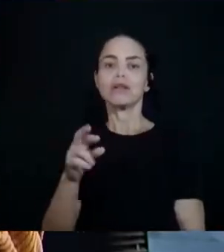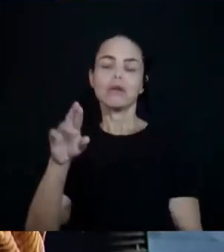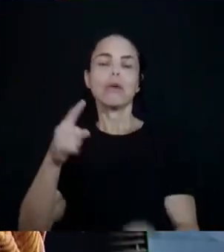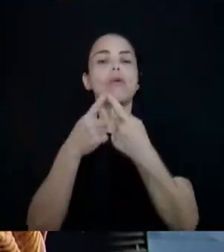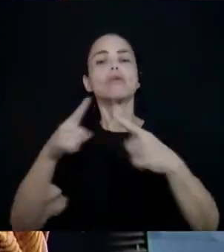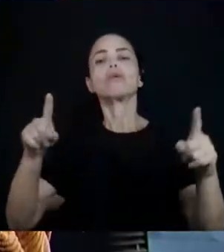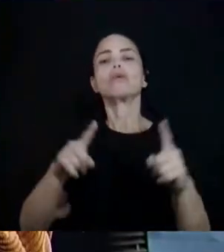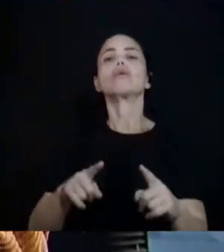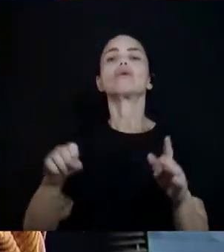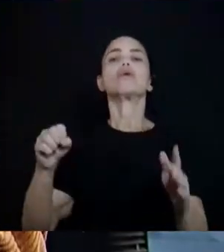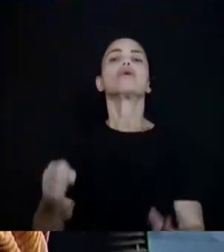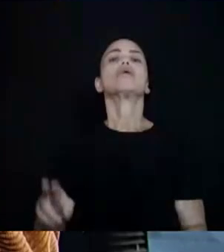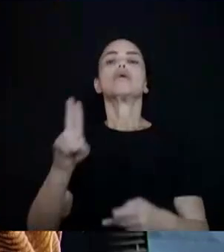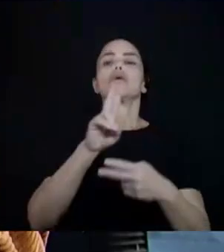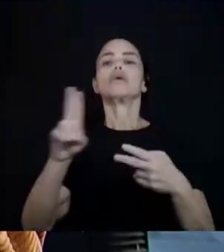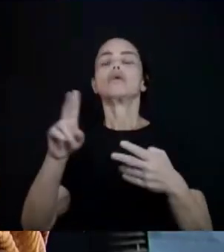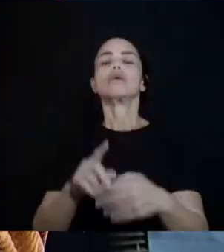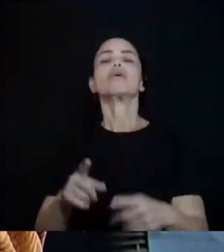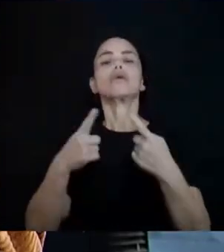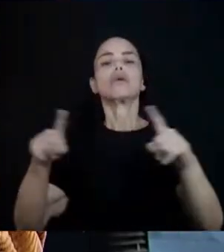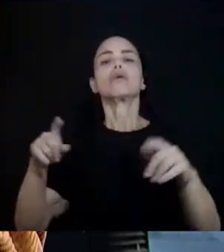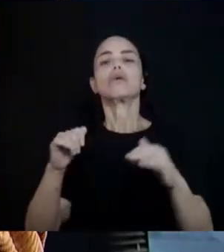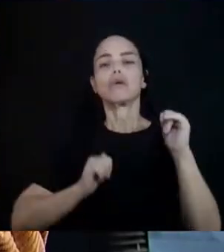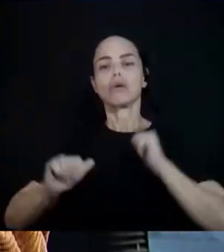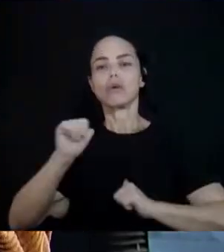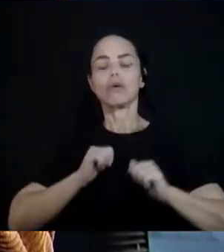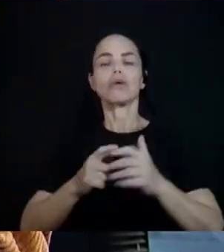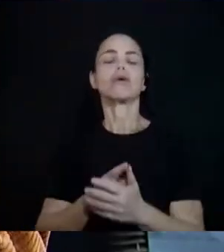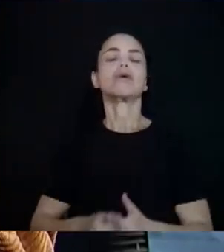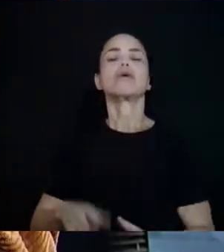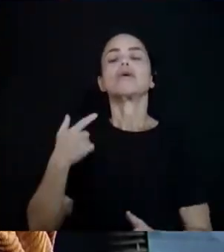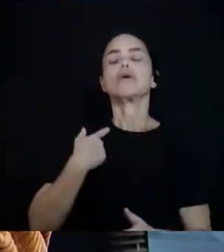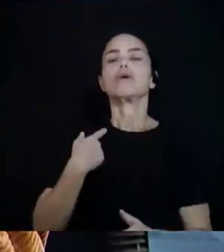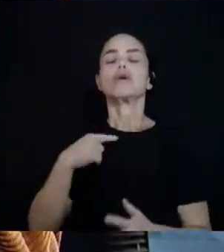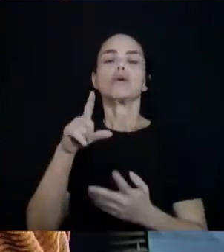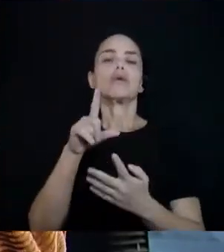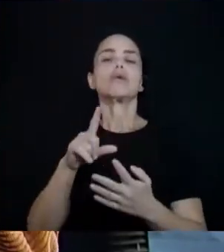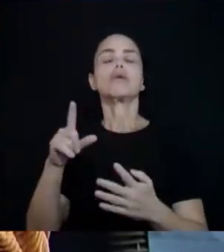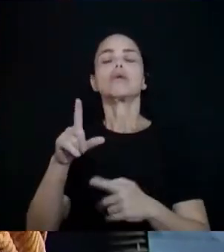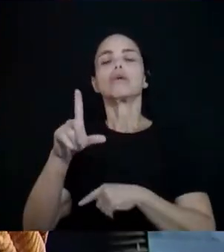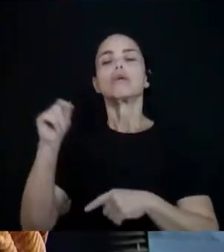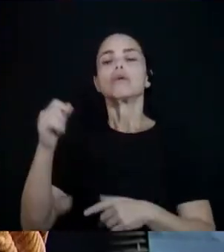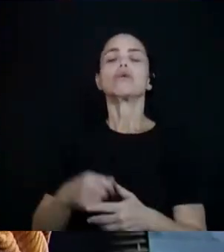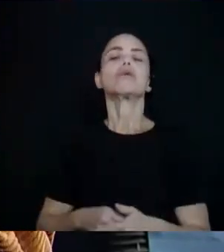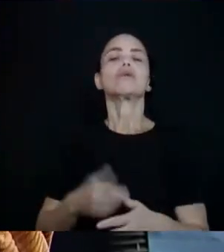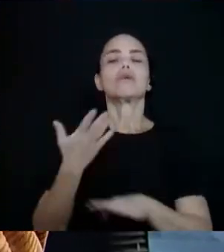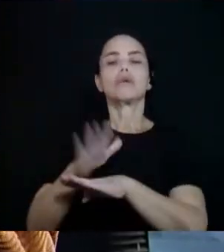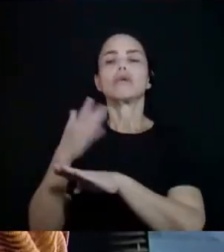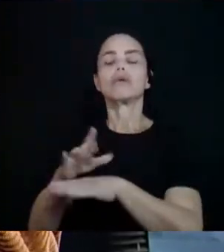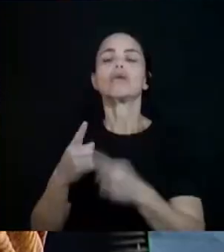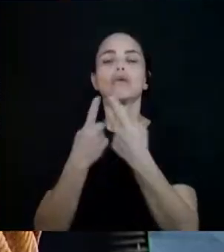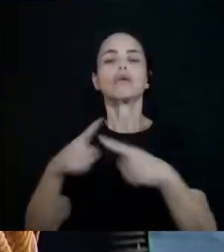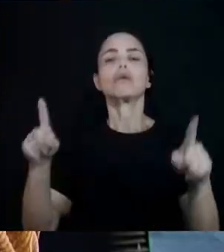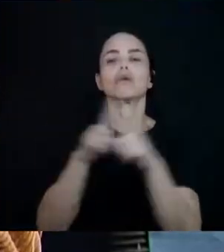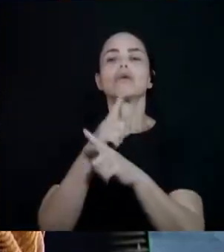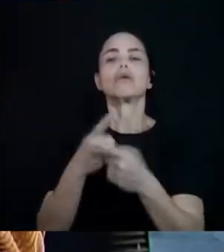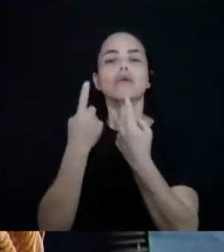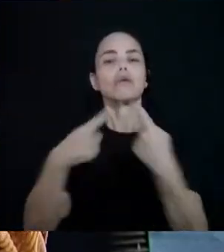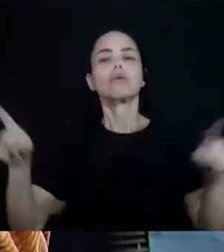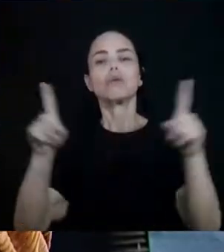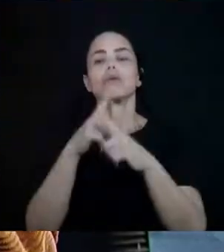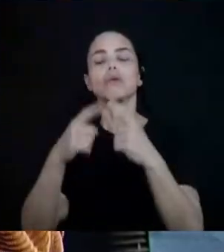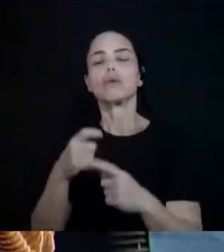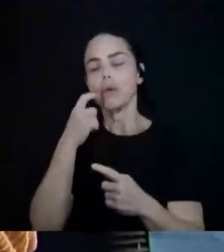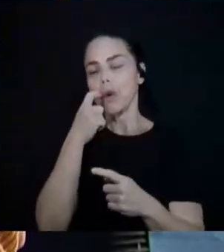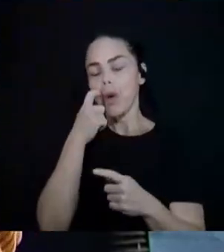diretor artístico da orquestra após um processo de escolha que contou com a participação dos músicos aqui da orquestra. A expectativa